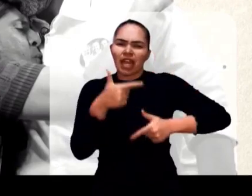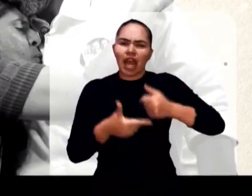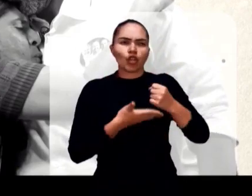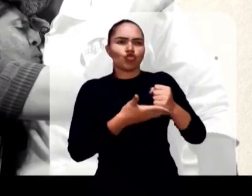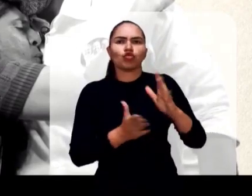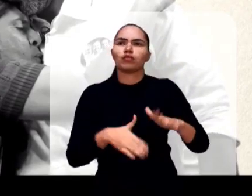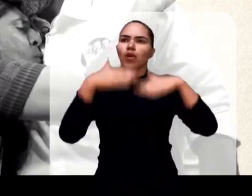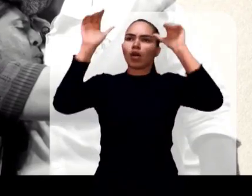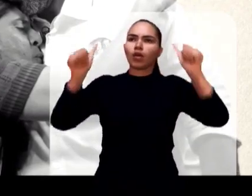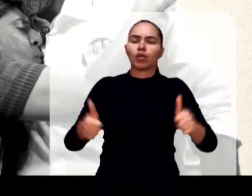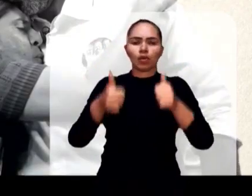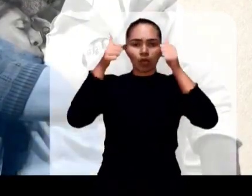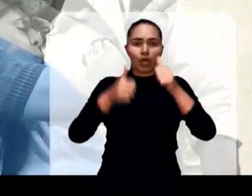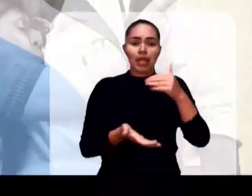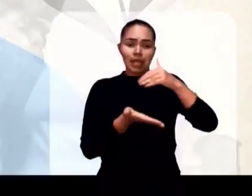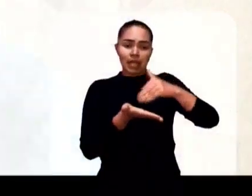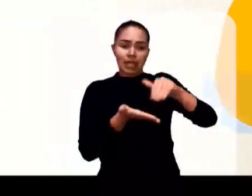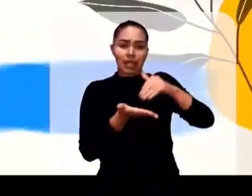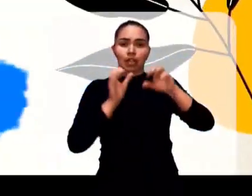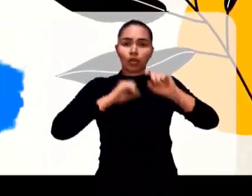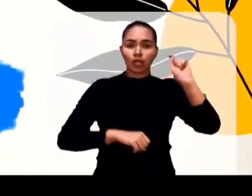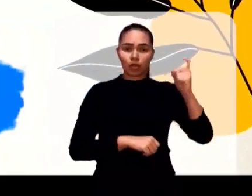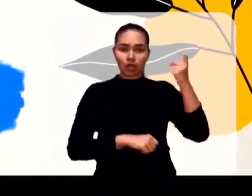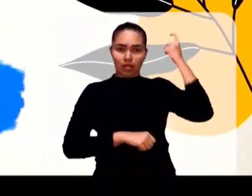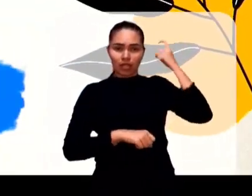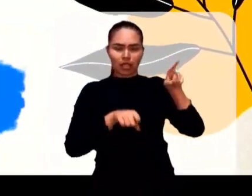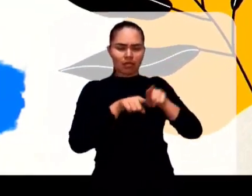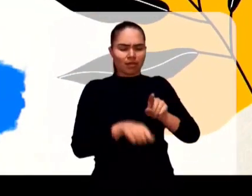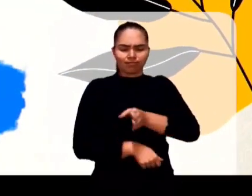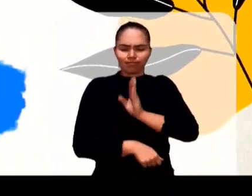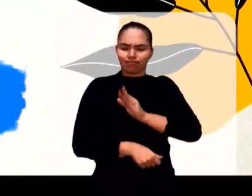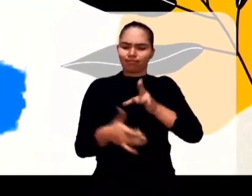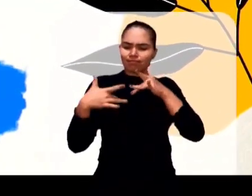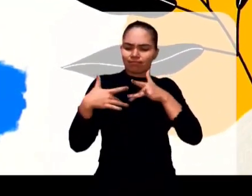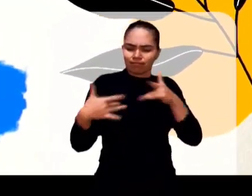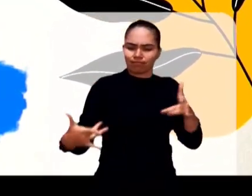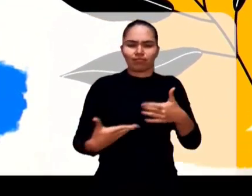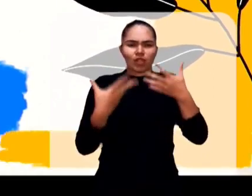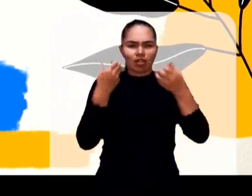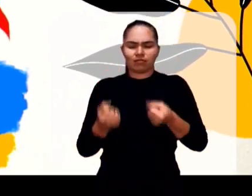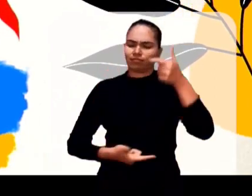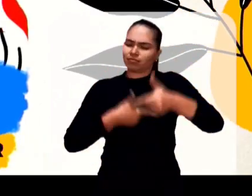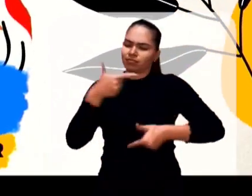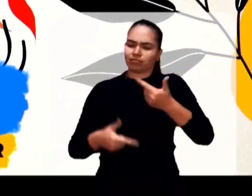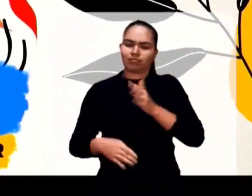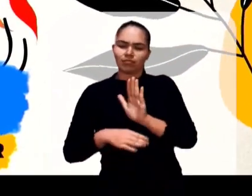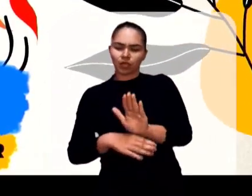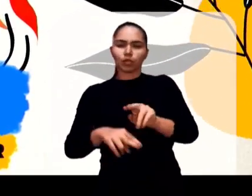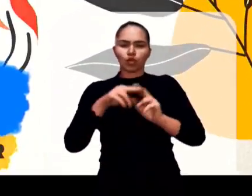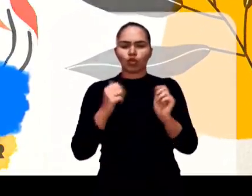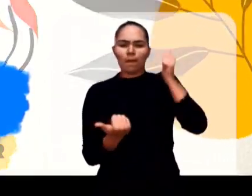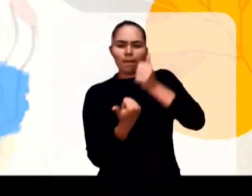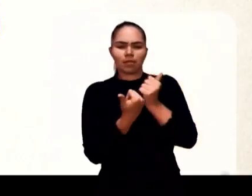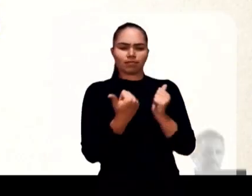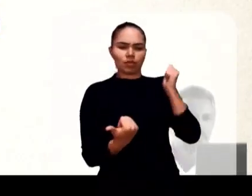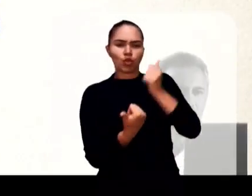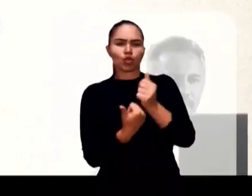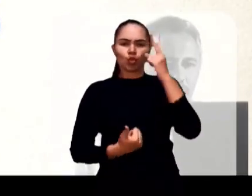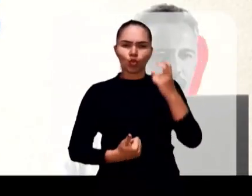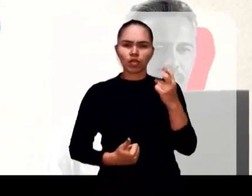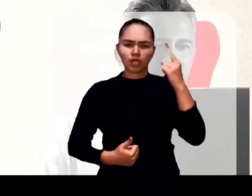Ceará sofrido, que ajudou a melhorar. Foi secretário da Educação e de todo o coração se propôs a